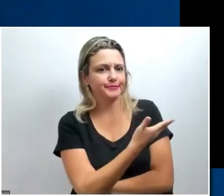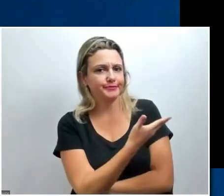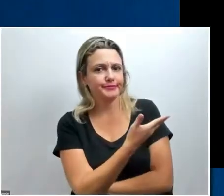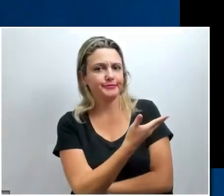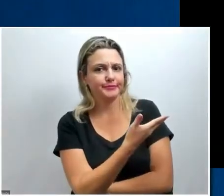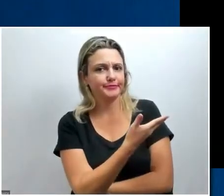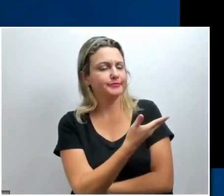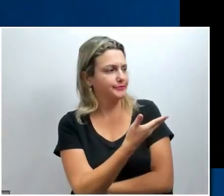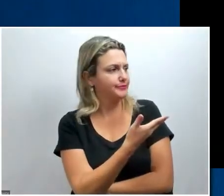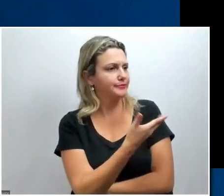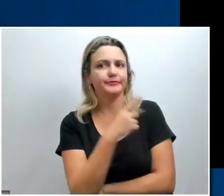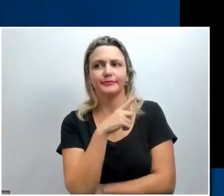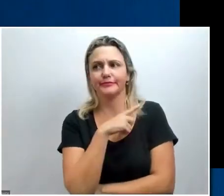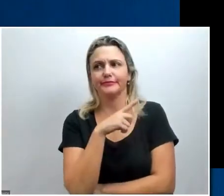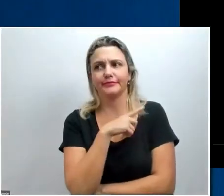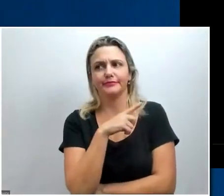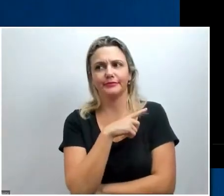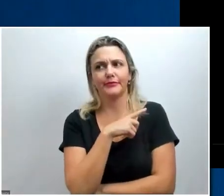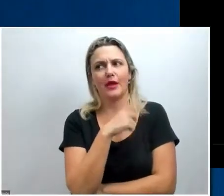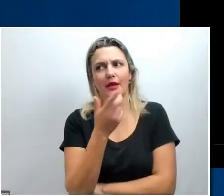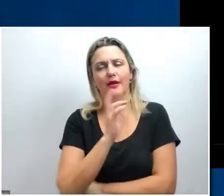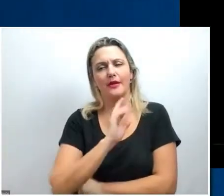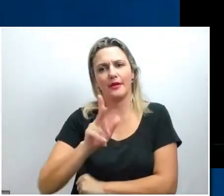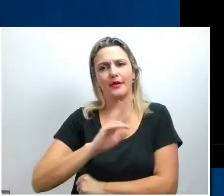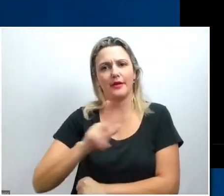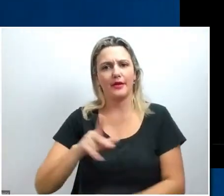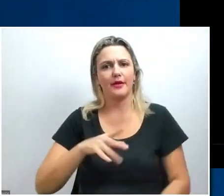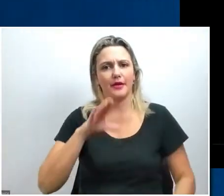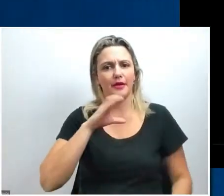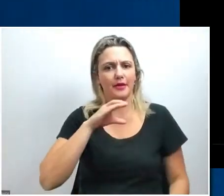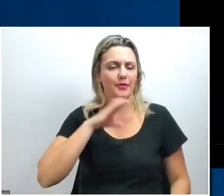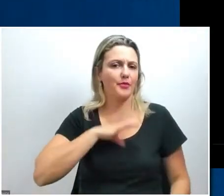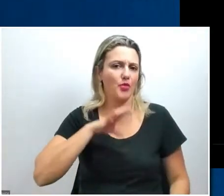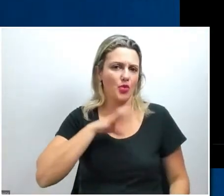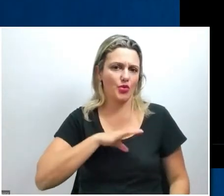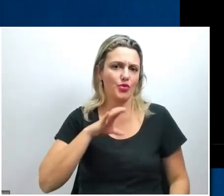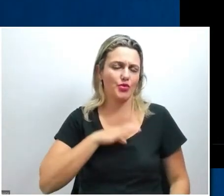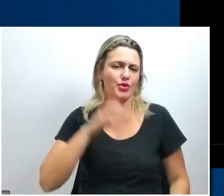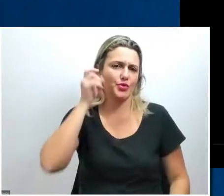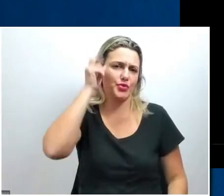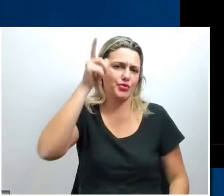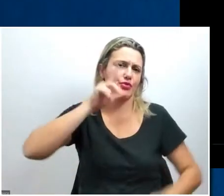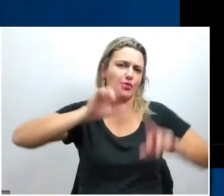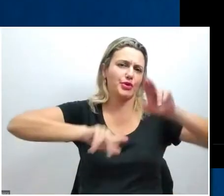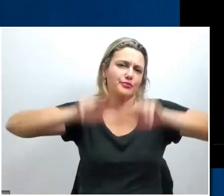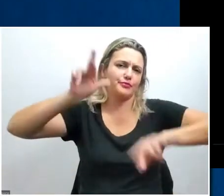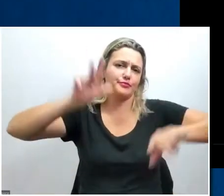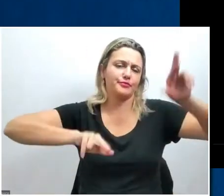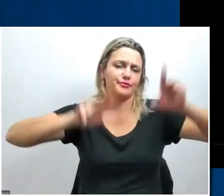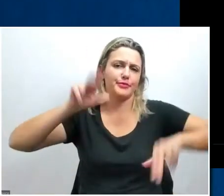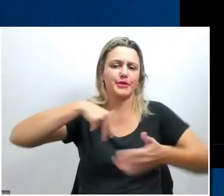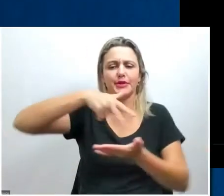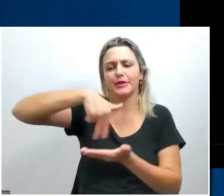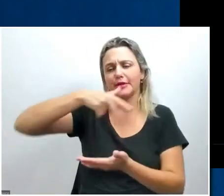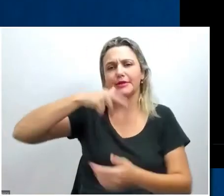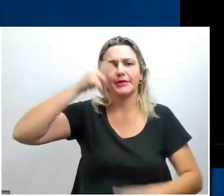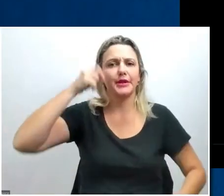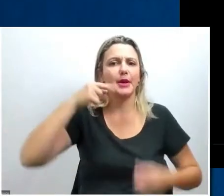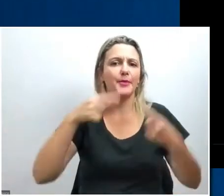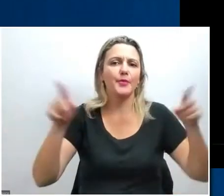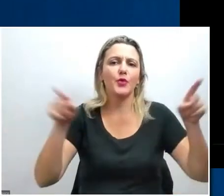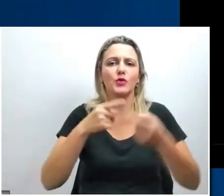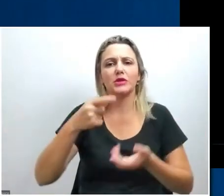português de maneira muito diferente em diferentes lugares do Brasil, temos culturas diferentes, danças, músicas,